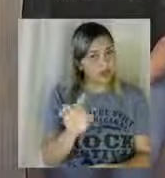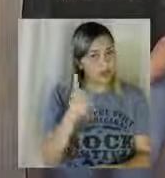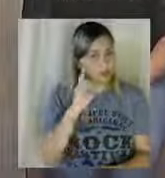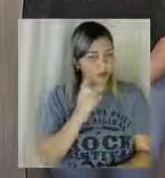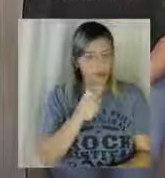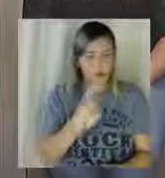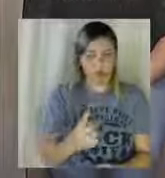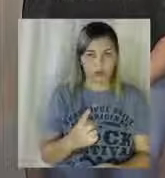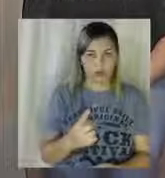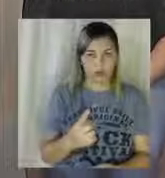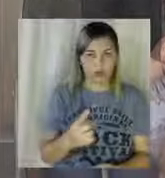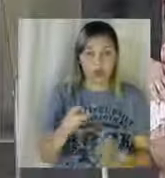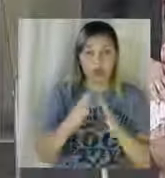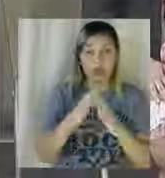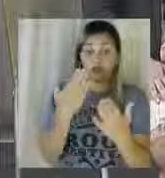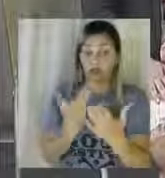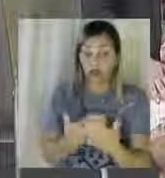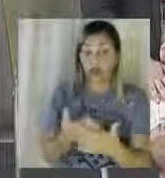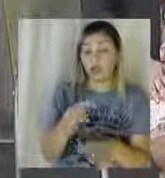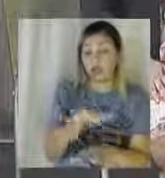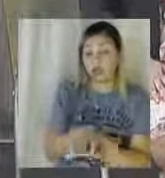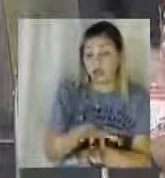A escola inclusiva para ela é isso.